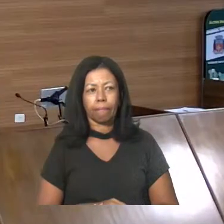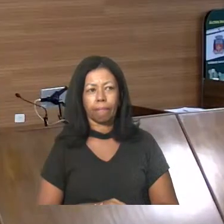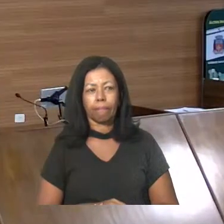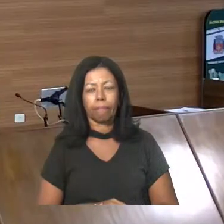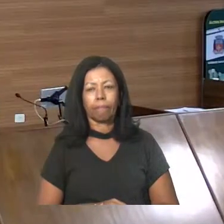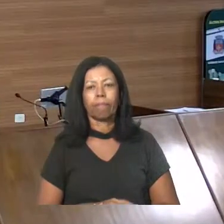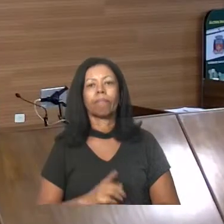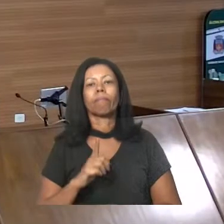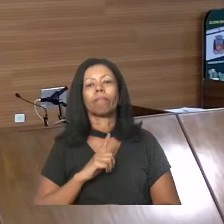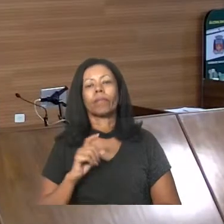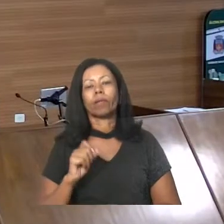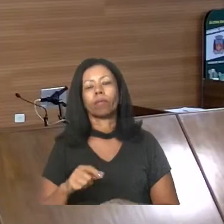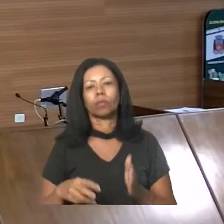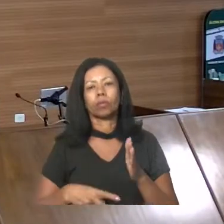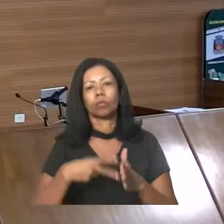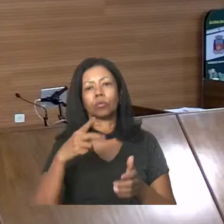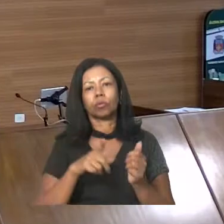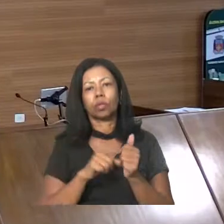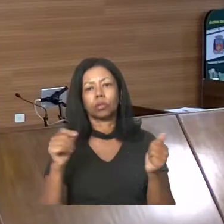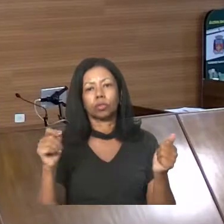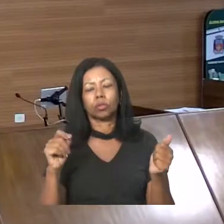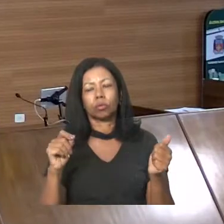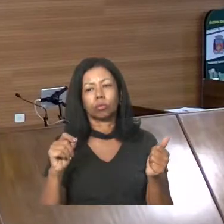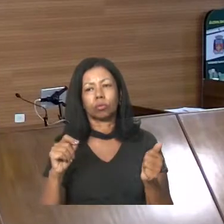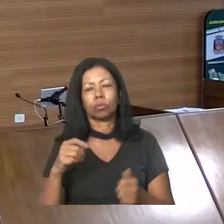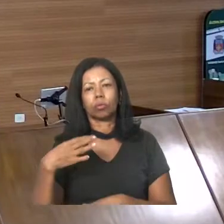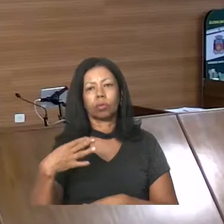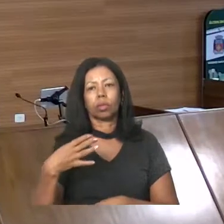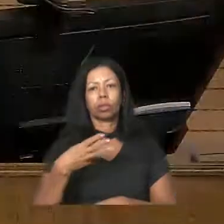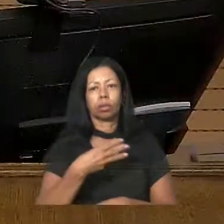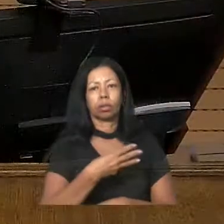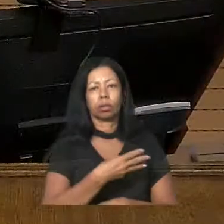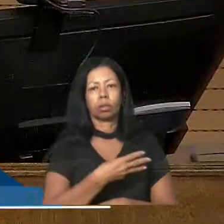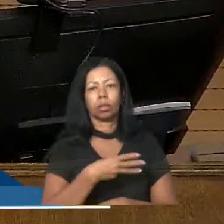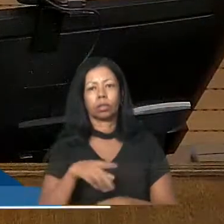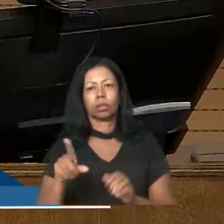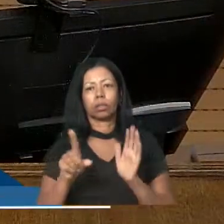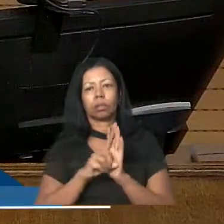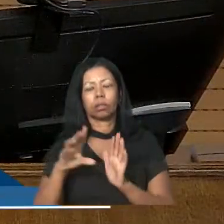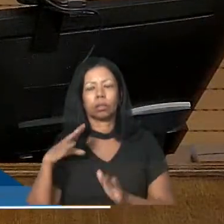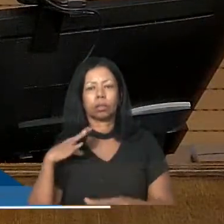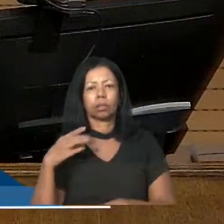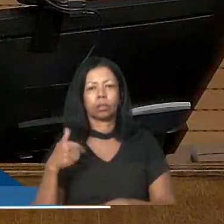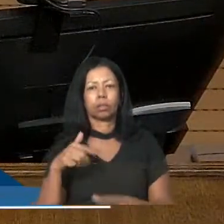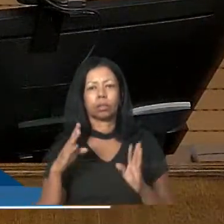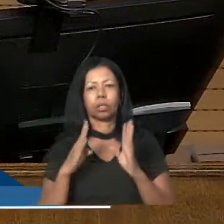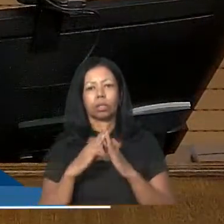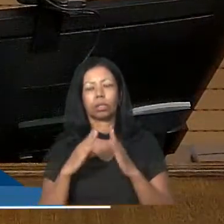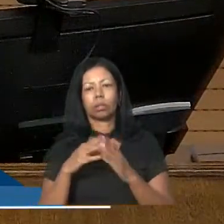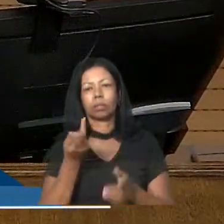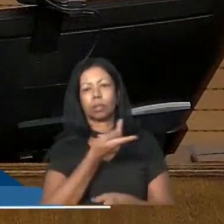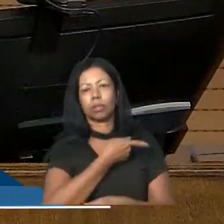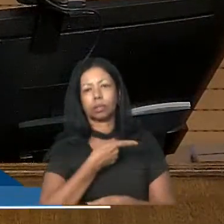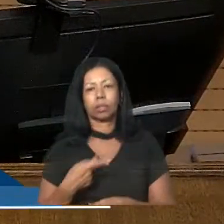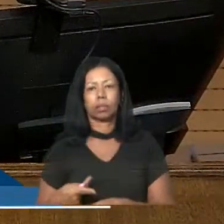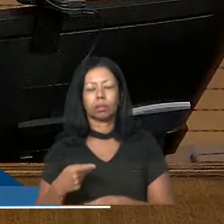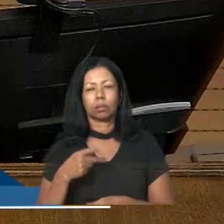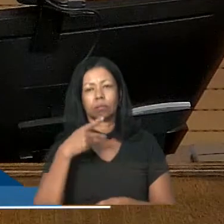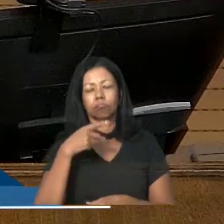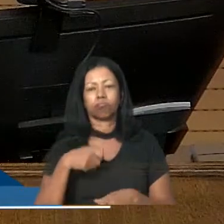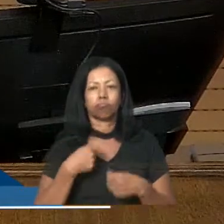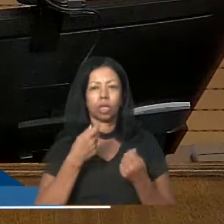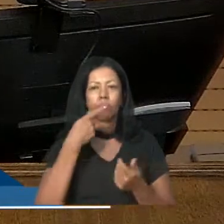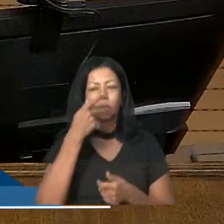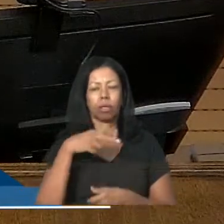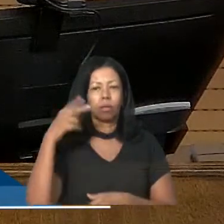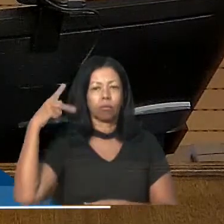Nos termos do parágrafo 2º do artigo 43 do Regimento Interno desta Casa, esta presidência concede a palavra ao